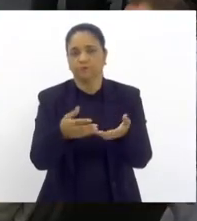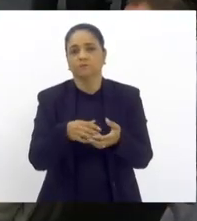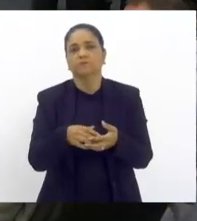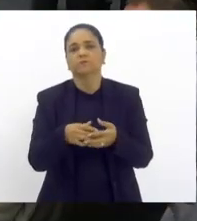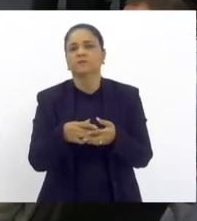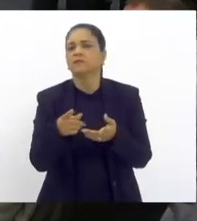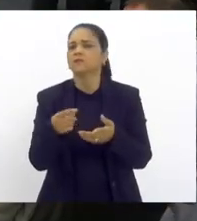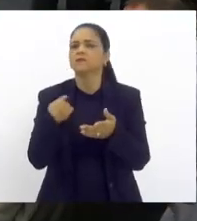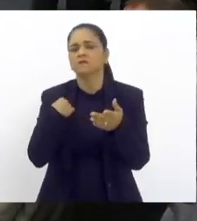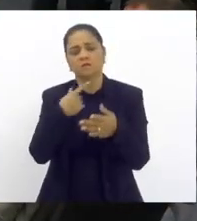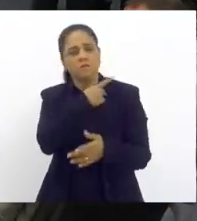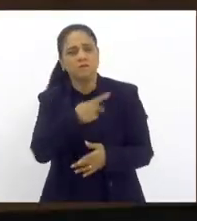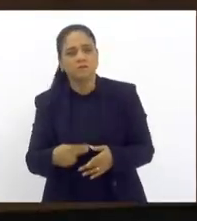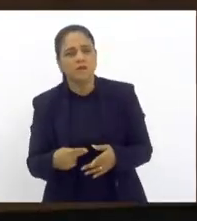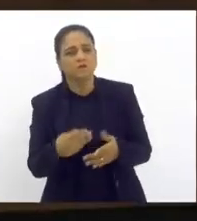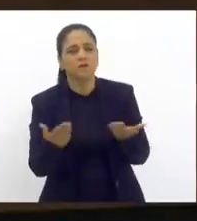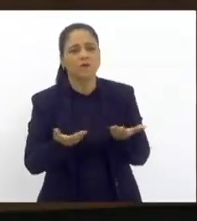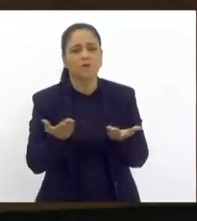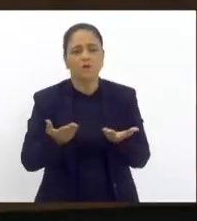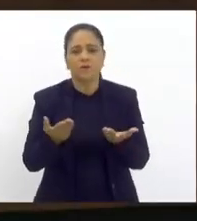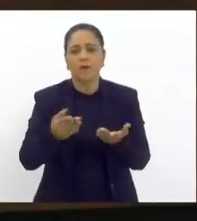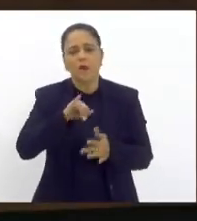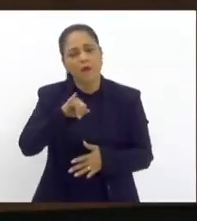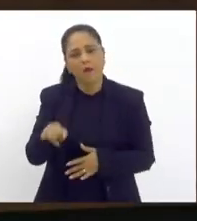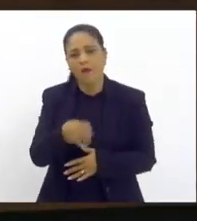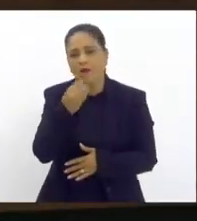Senhora presidente, quero aproveitar aqui a presença do